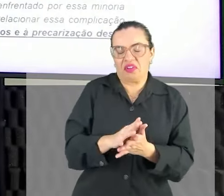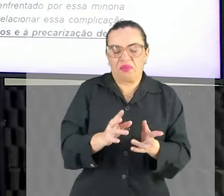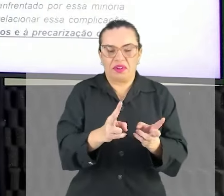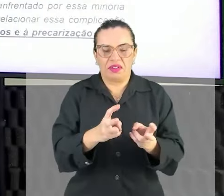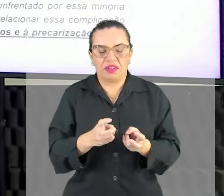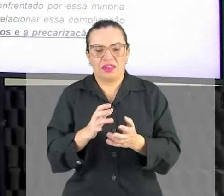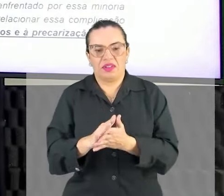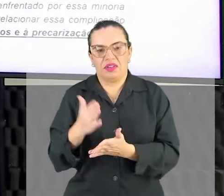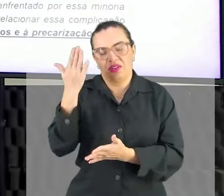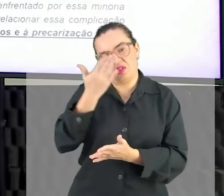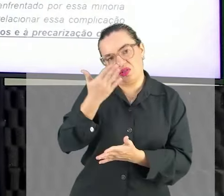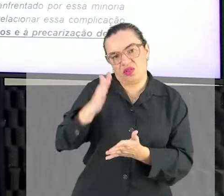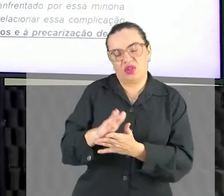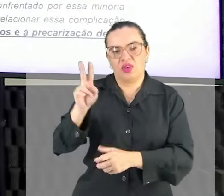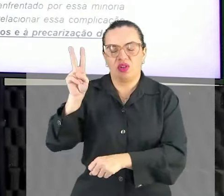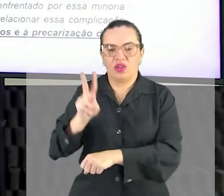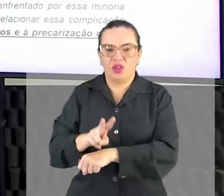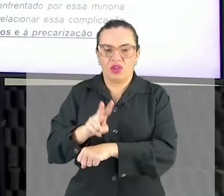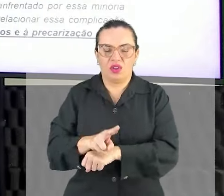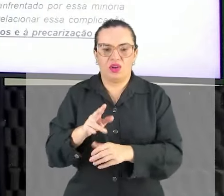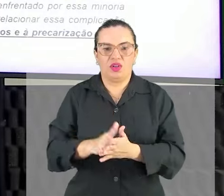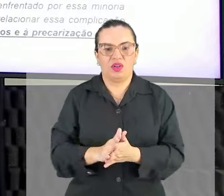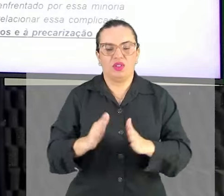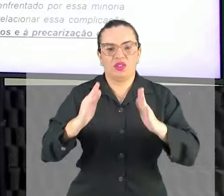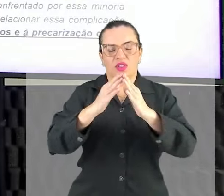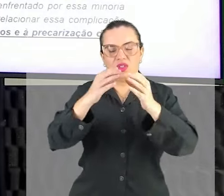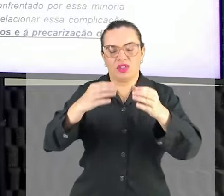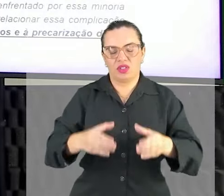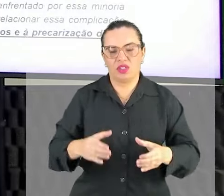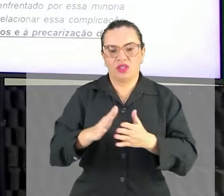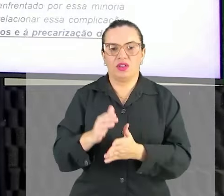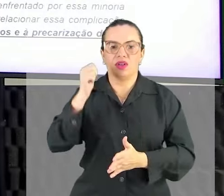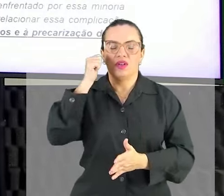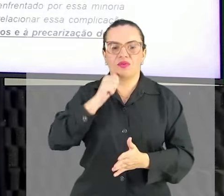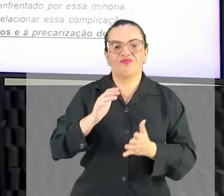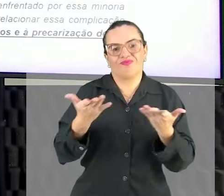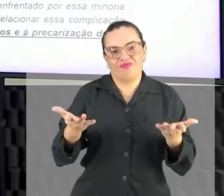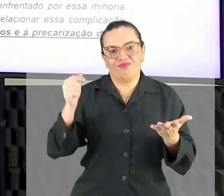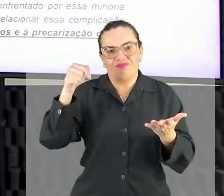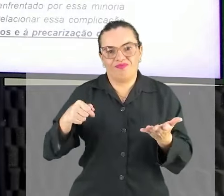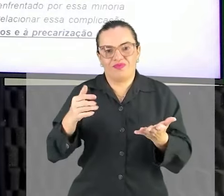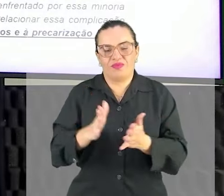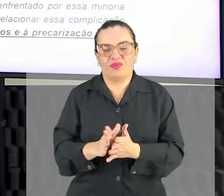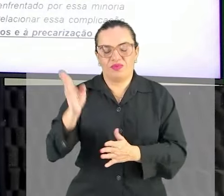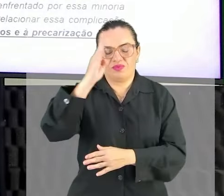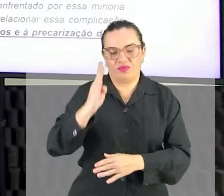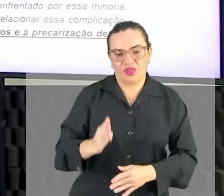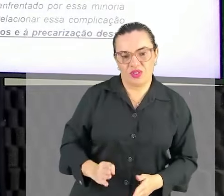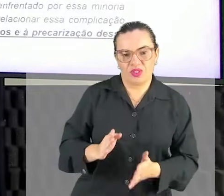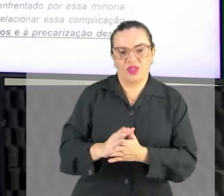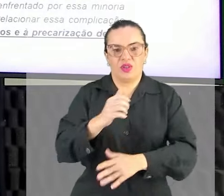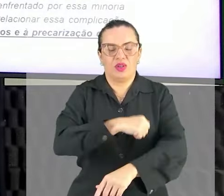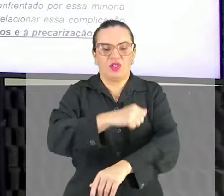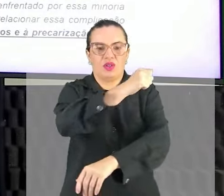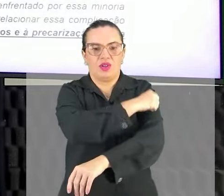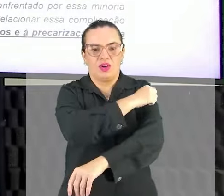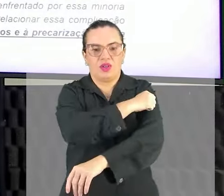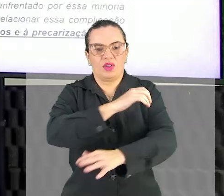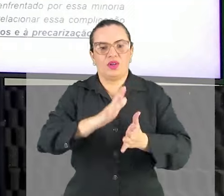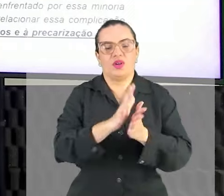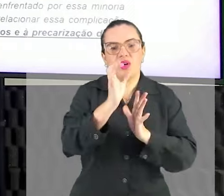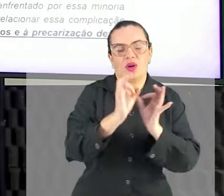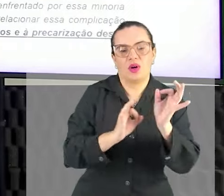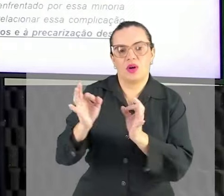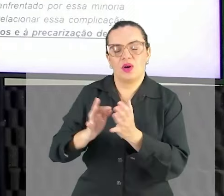de cuidados doméstico produzido por mulheres no Brasil. E aí, o aluno, ao pensar nisso, planejou